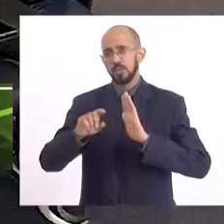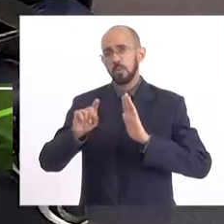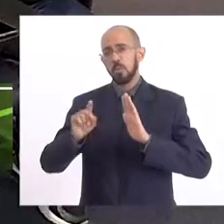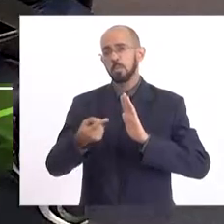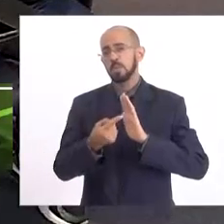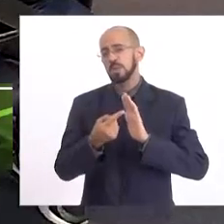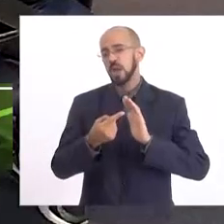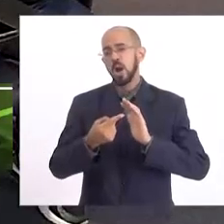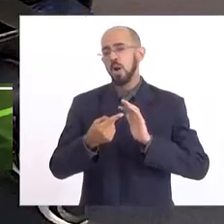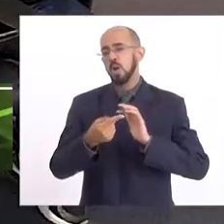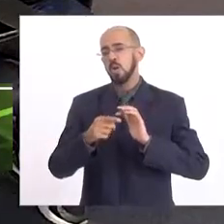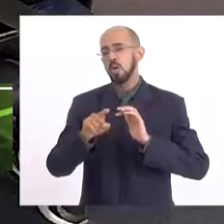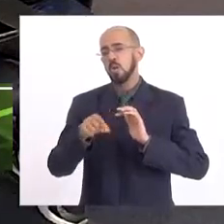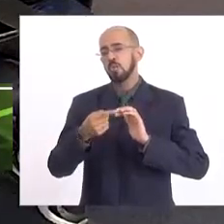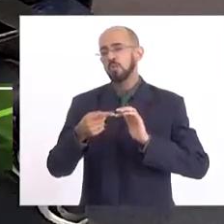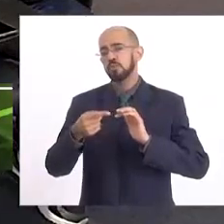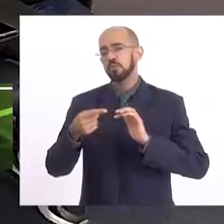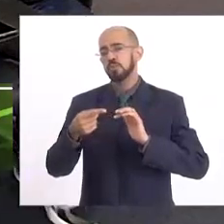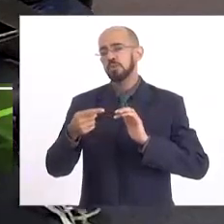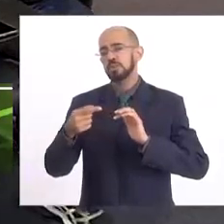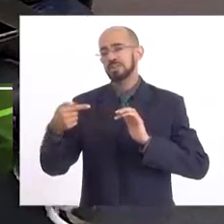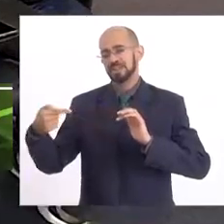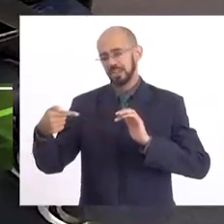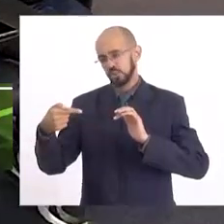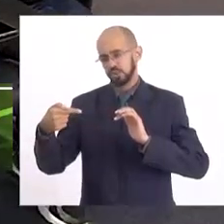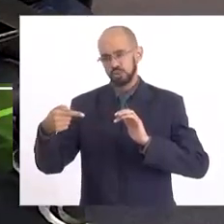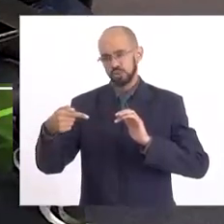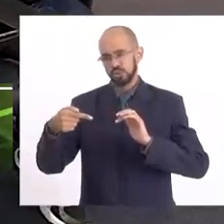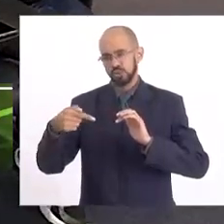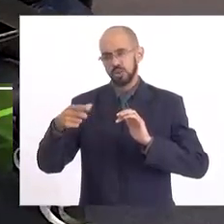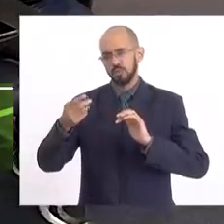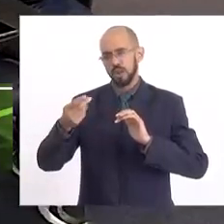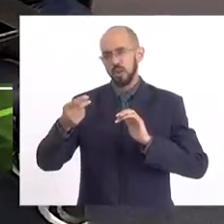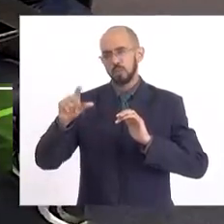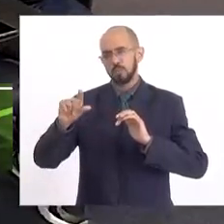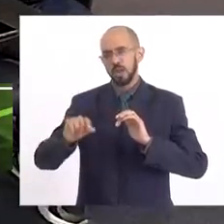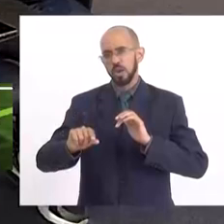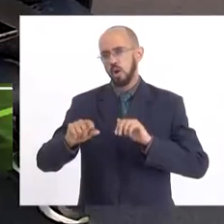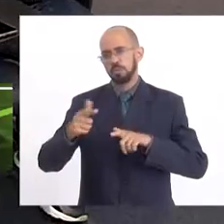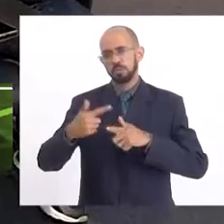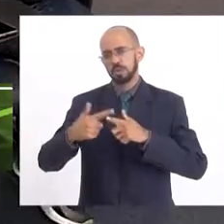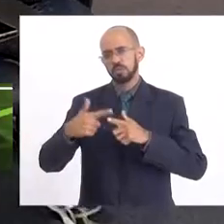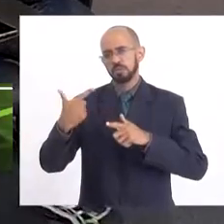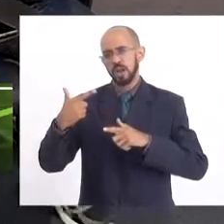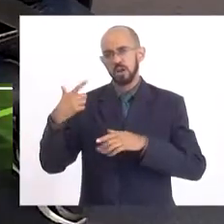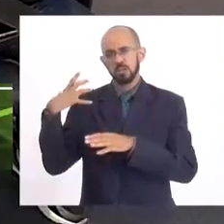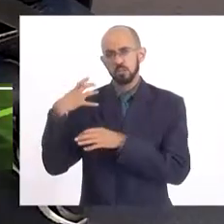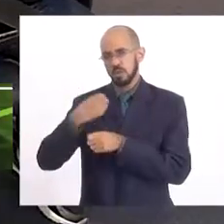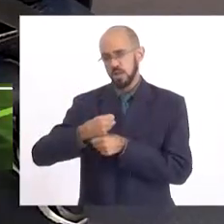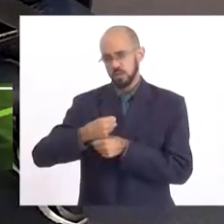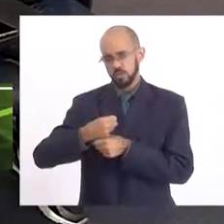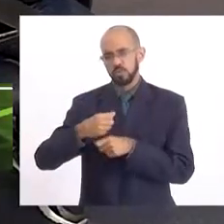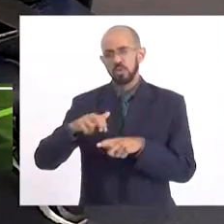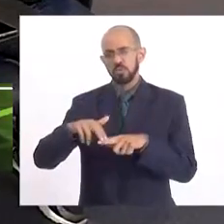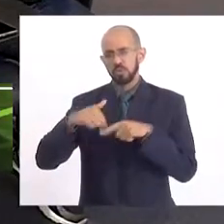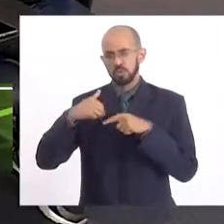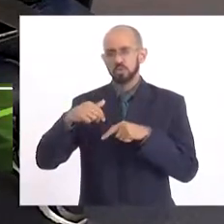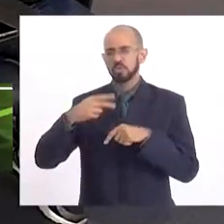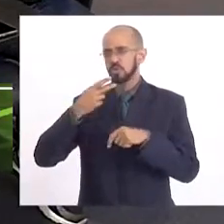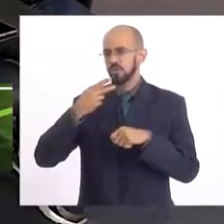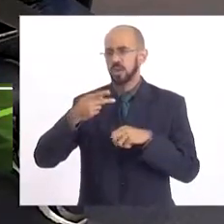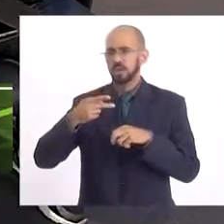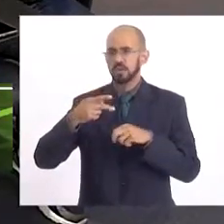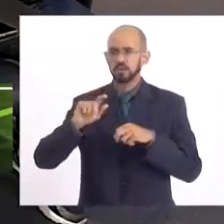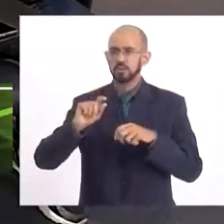é os 4 milhões e meio de 19 e 20. É um valor menor porque não tem acumulado, é só o desse ano. Então, por isso que eu estou falando que assim, o valor não